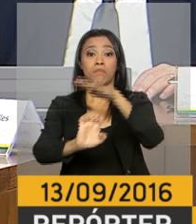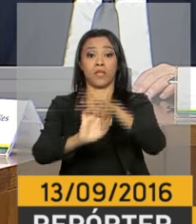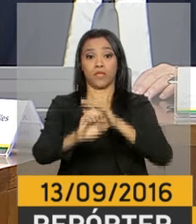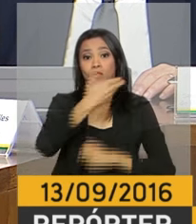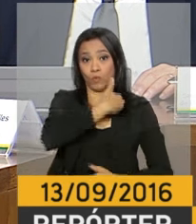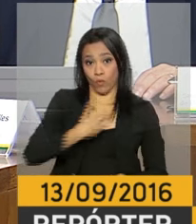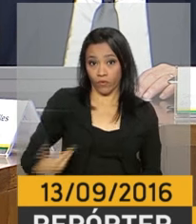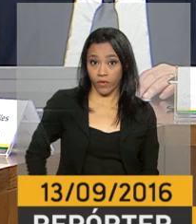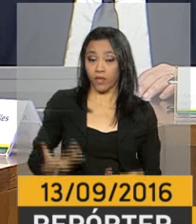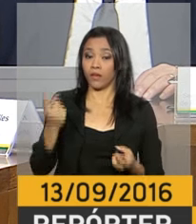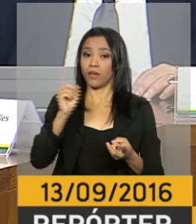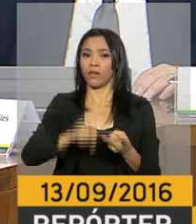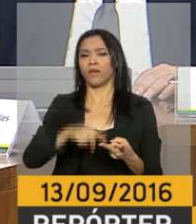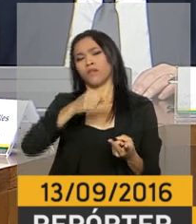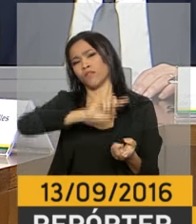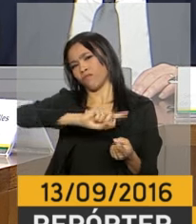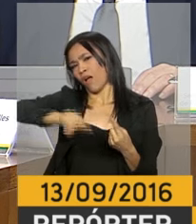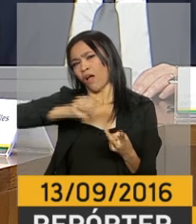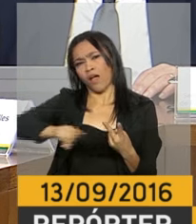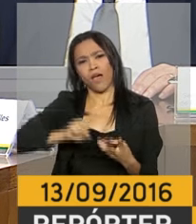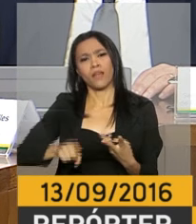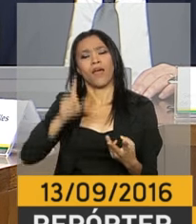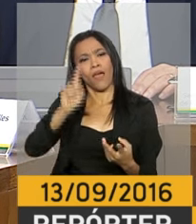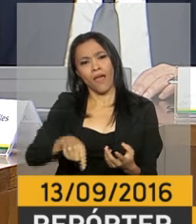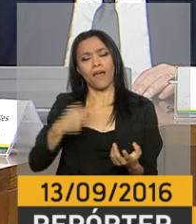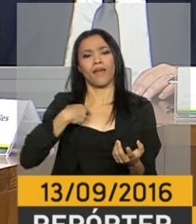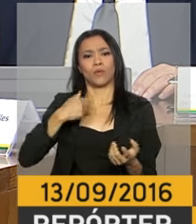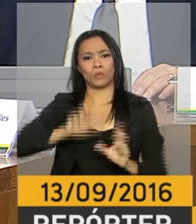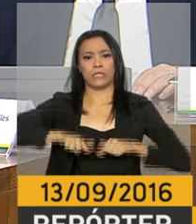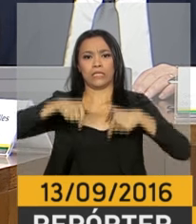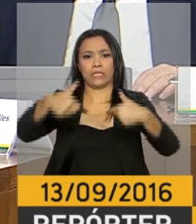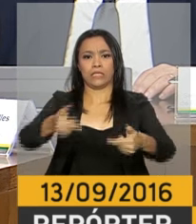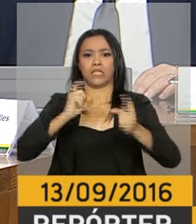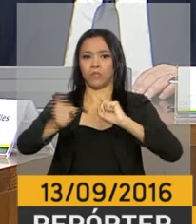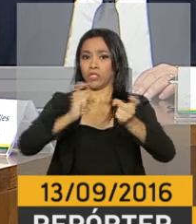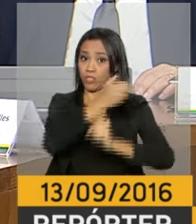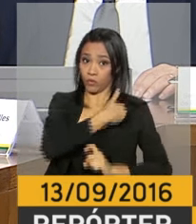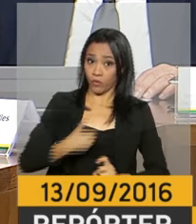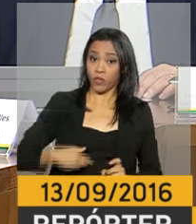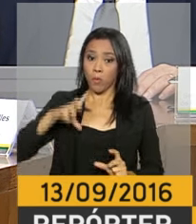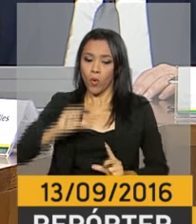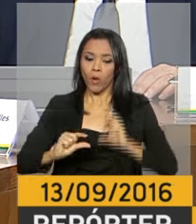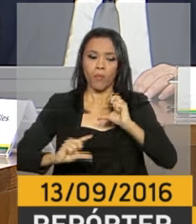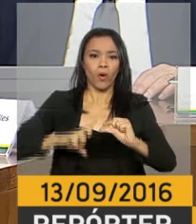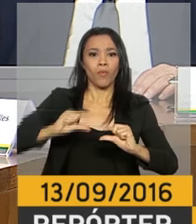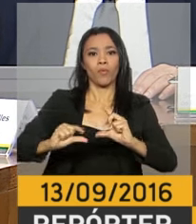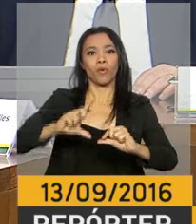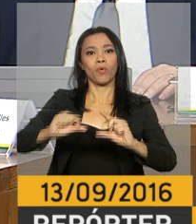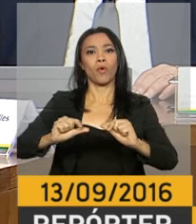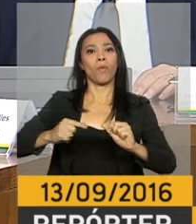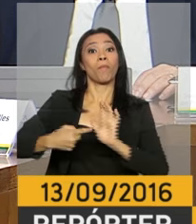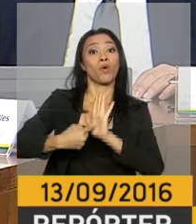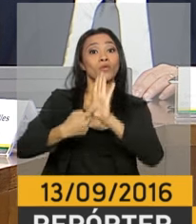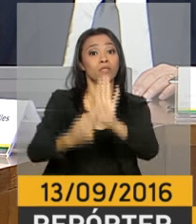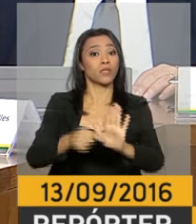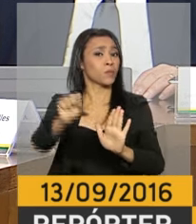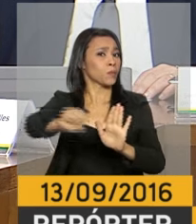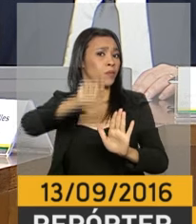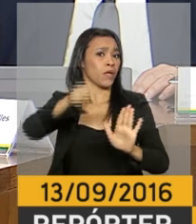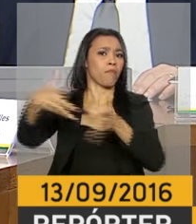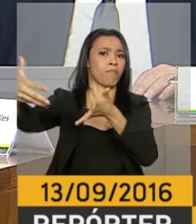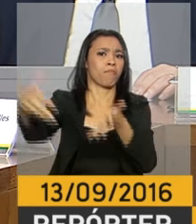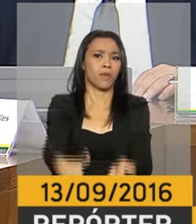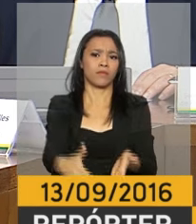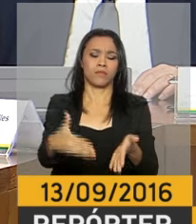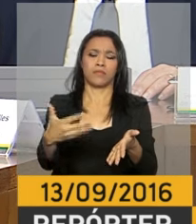mista quer dizer todo o capítulo da intervenção do estado no domínio econômico foi pouco a pouco revelando a necessidade da participação cada